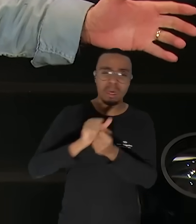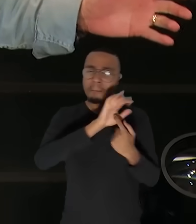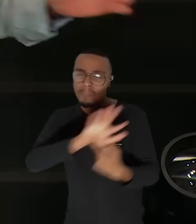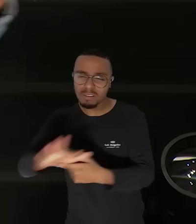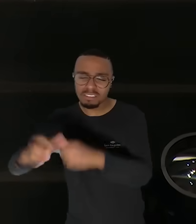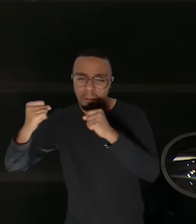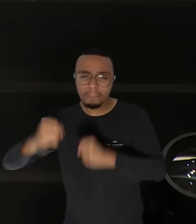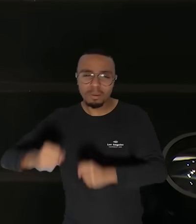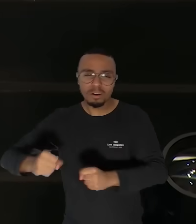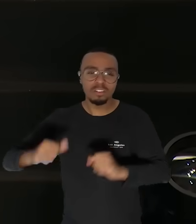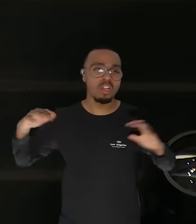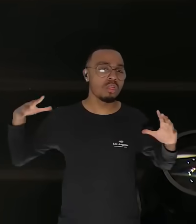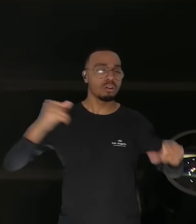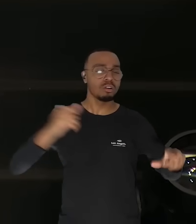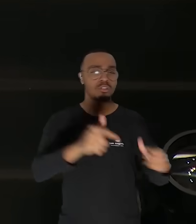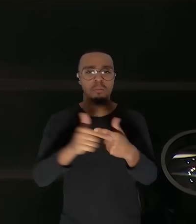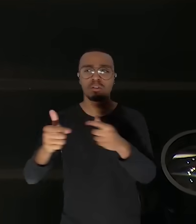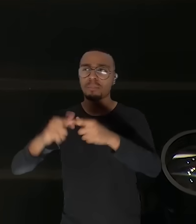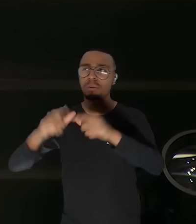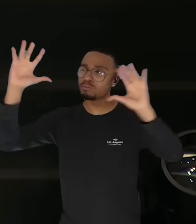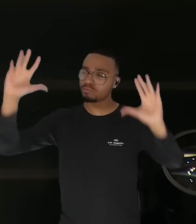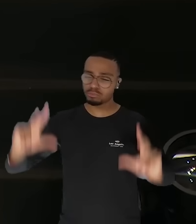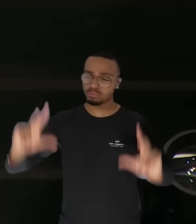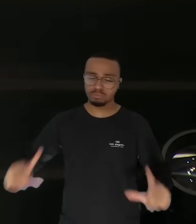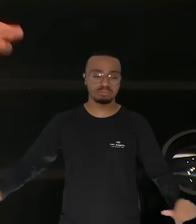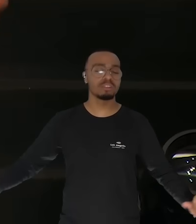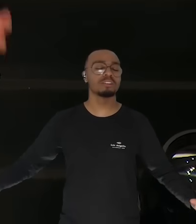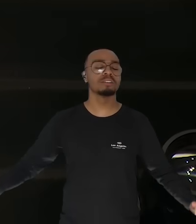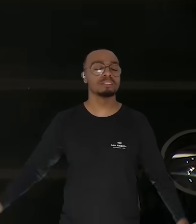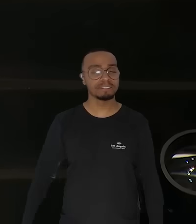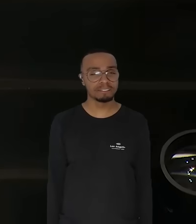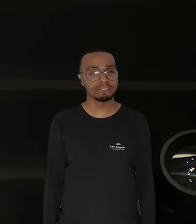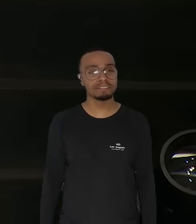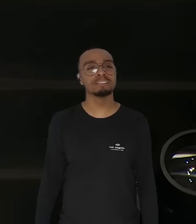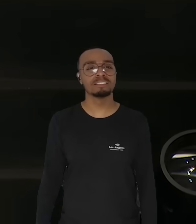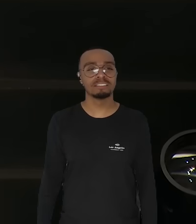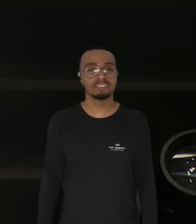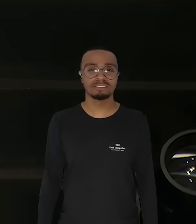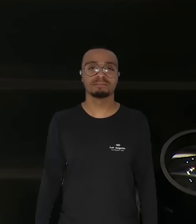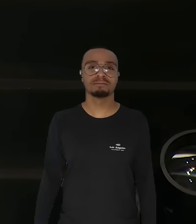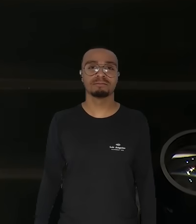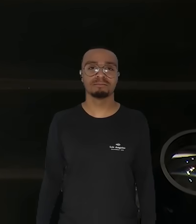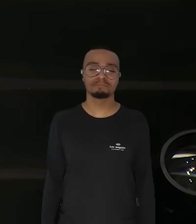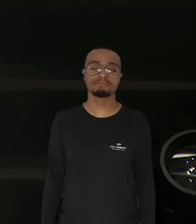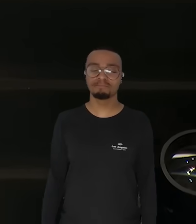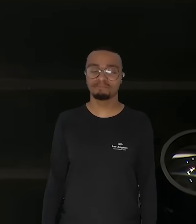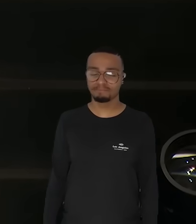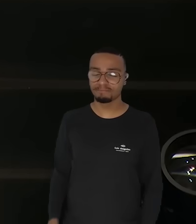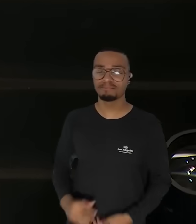cessam. Me acorda. Me acorda, me acorda, me acorda.